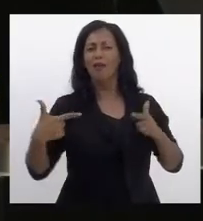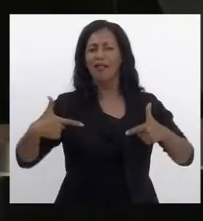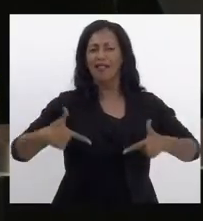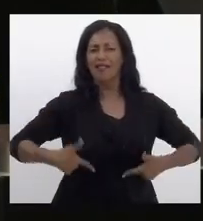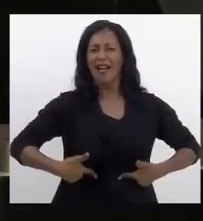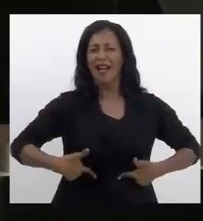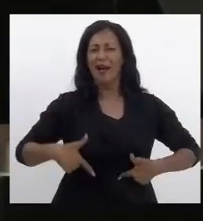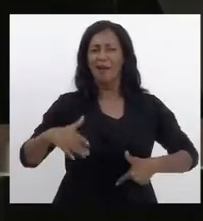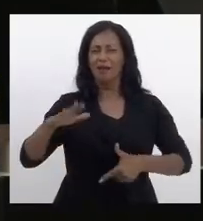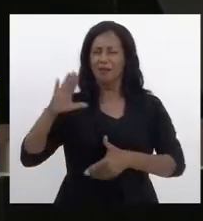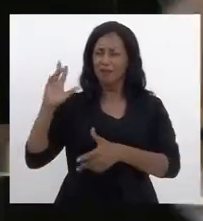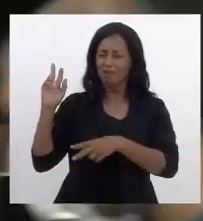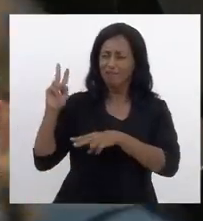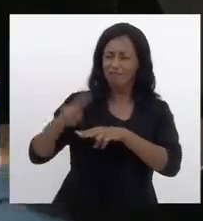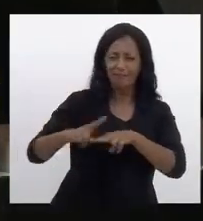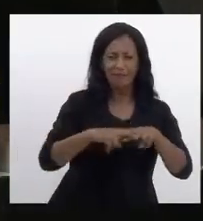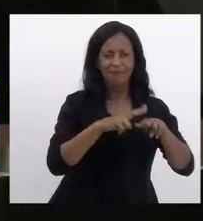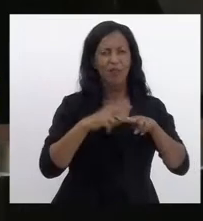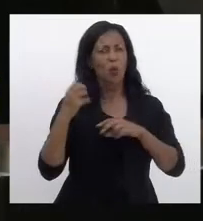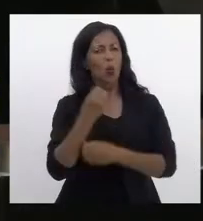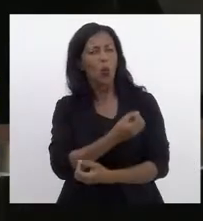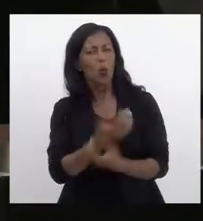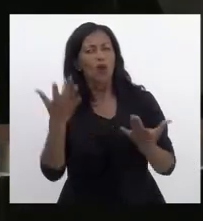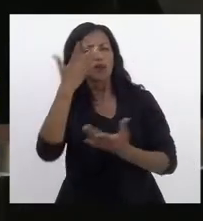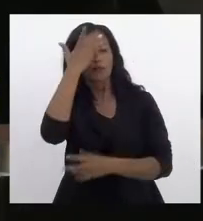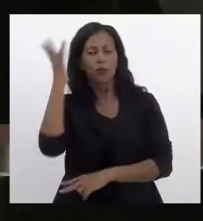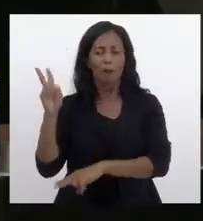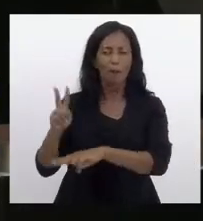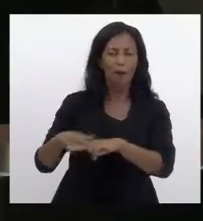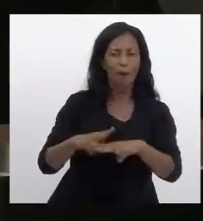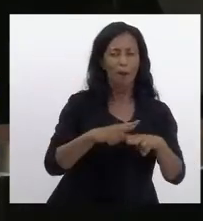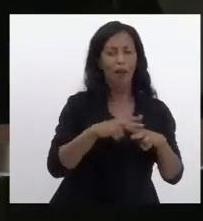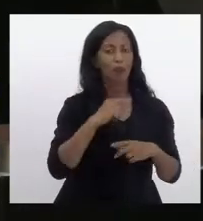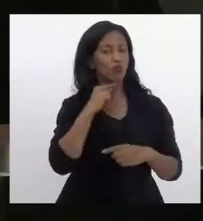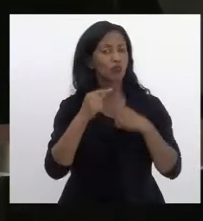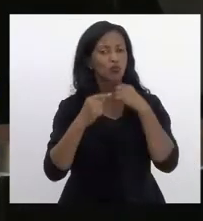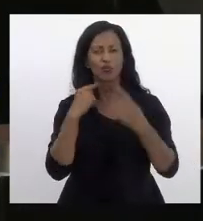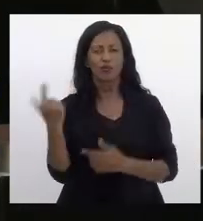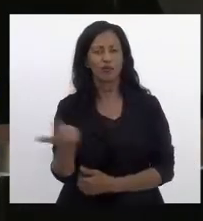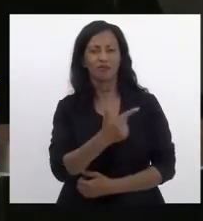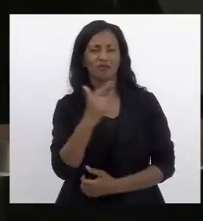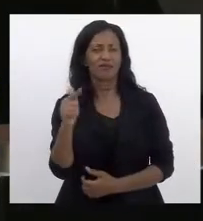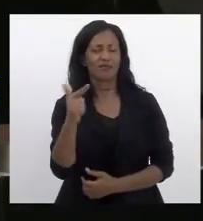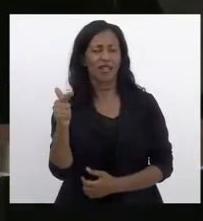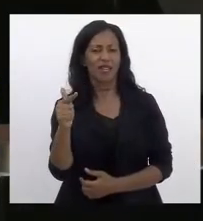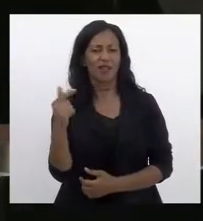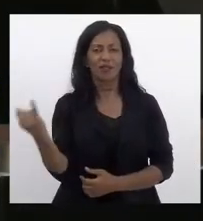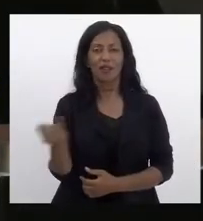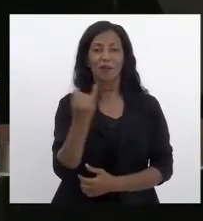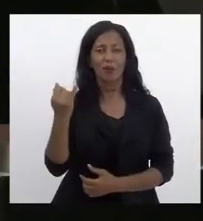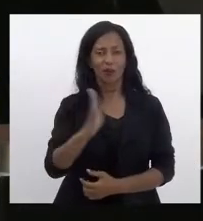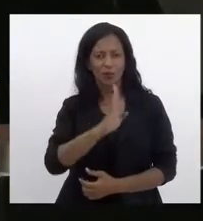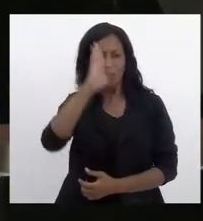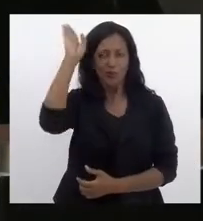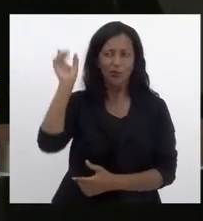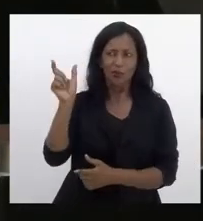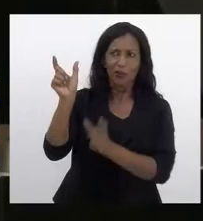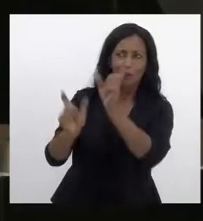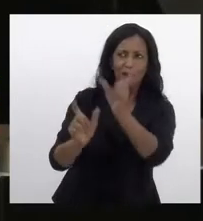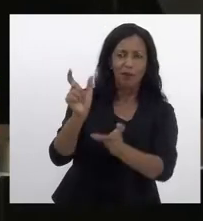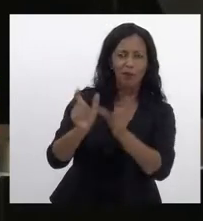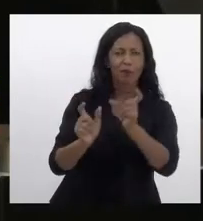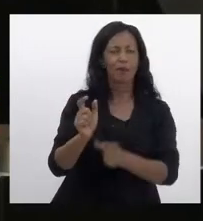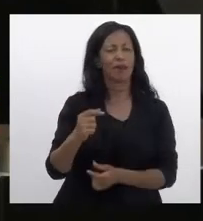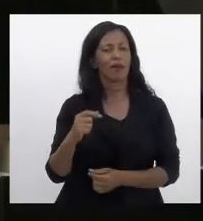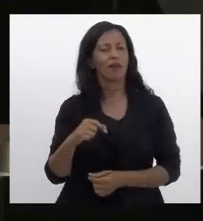número expressivo de prisões. A gente não tem dúvida da importância dos bombeiros militares. E para quem